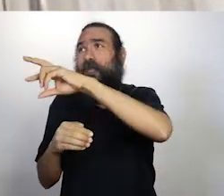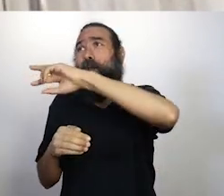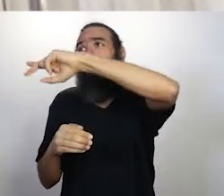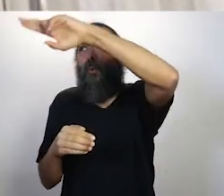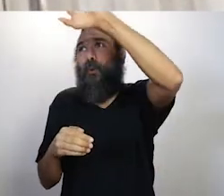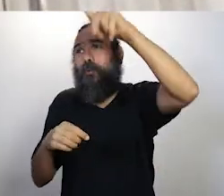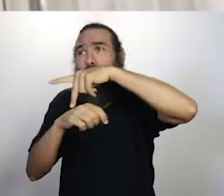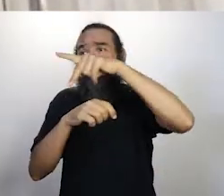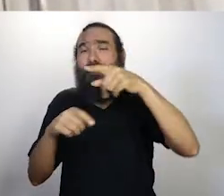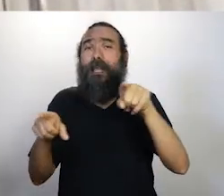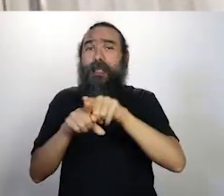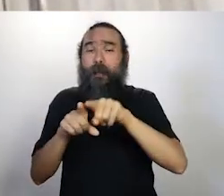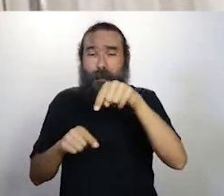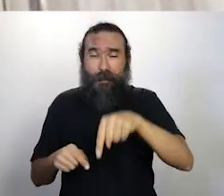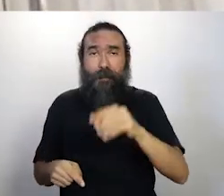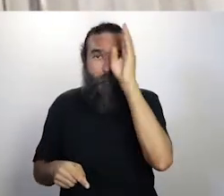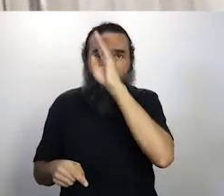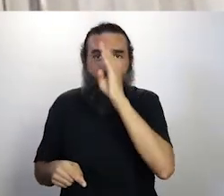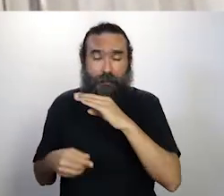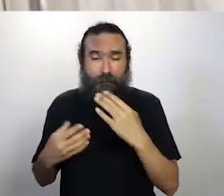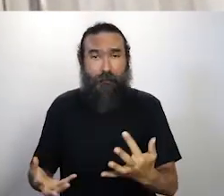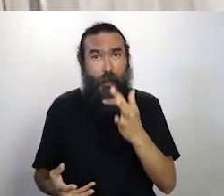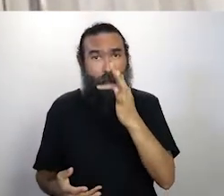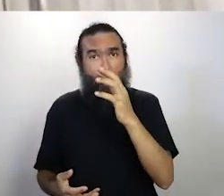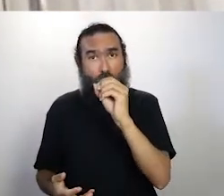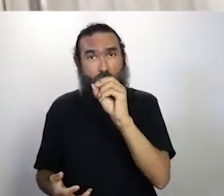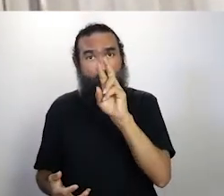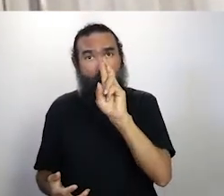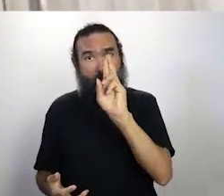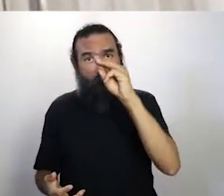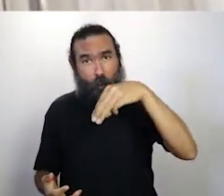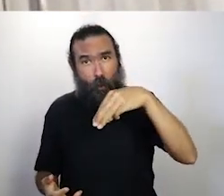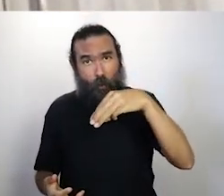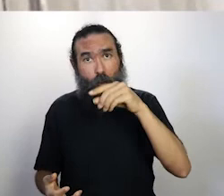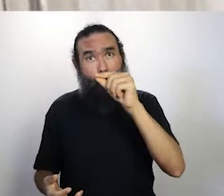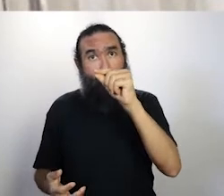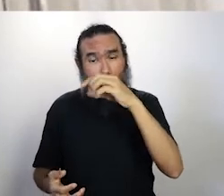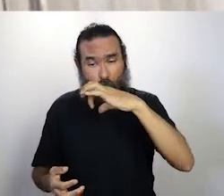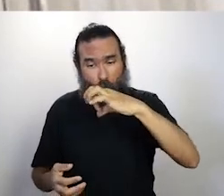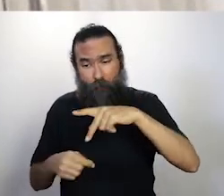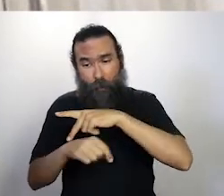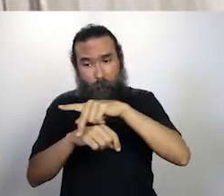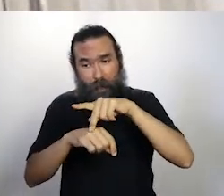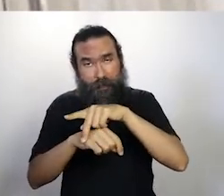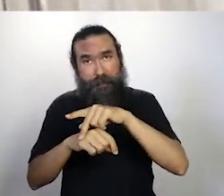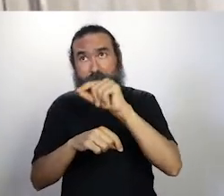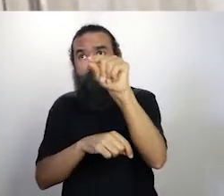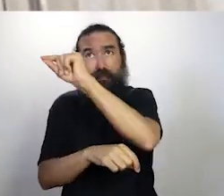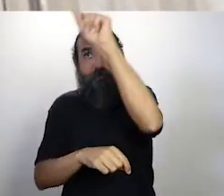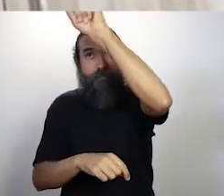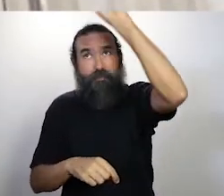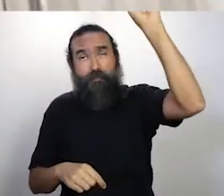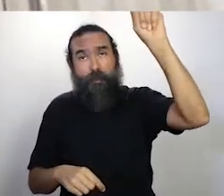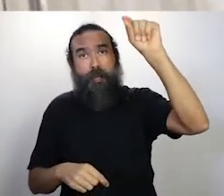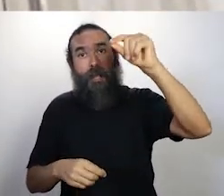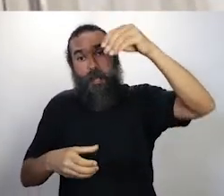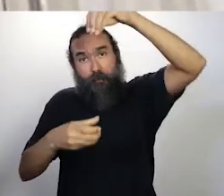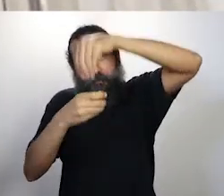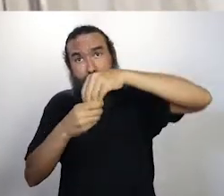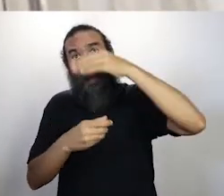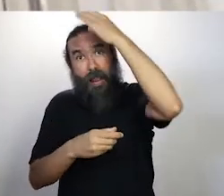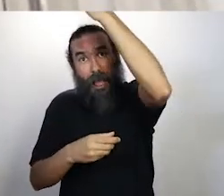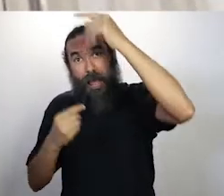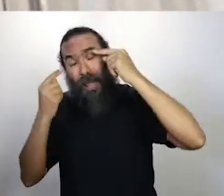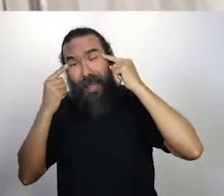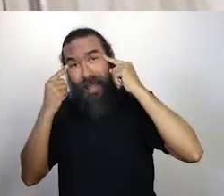fórum, ele basicamente, nesses 9 países, estão distribuídos na Ásia, num país chamado Timor-Leste, em que também se fala português,